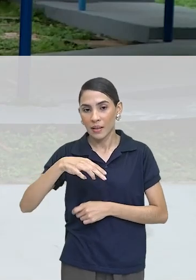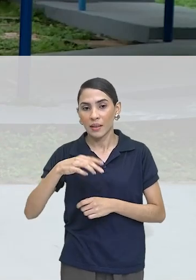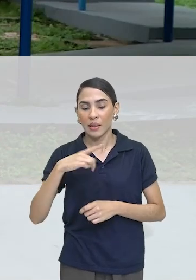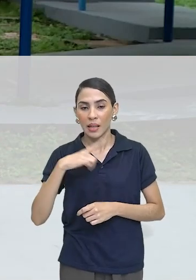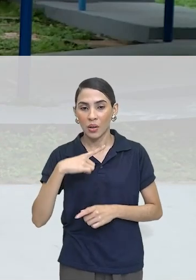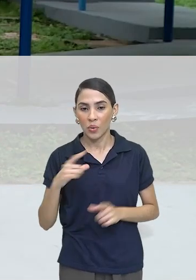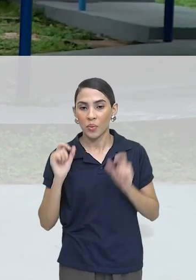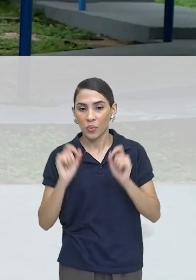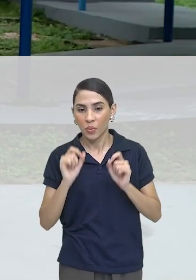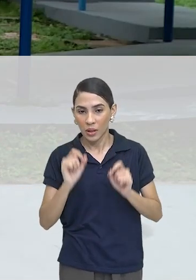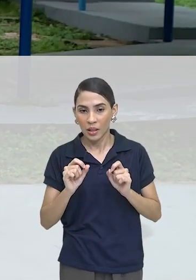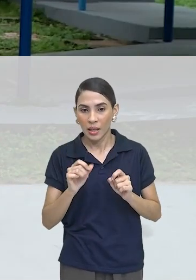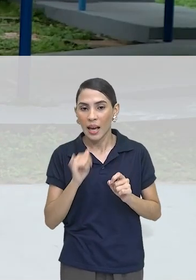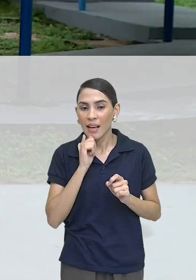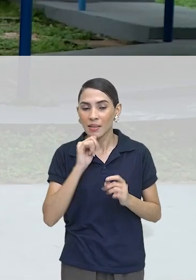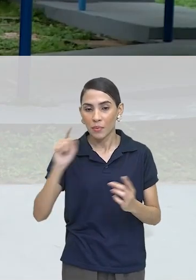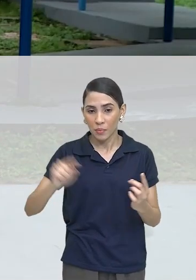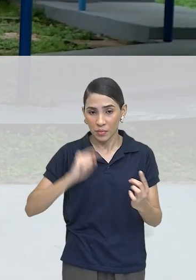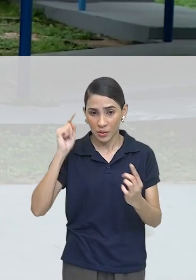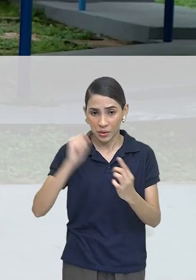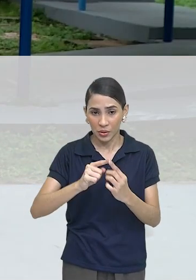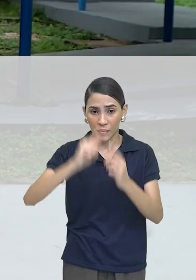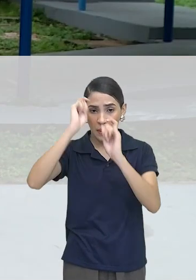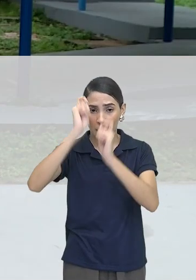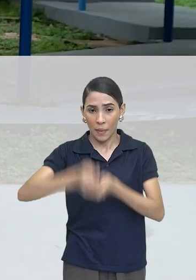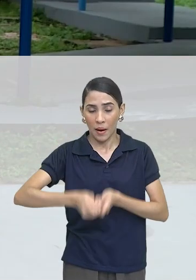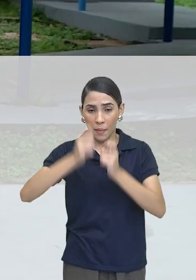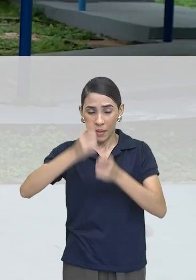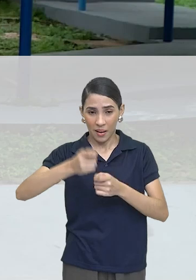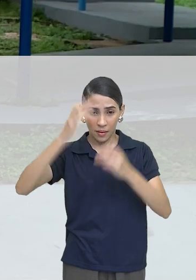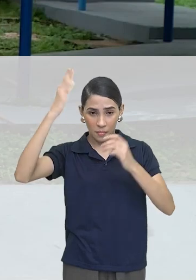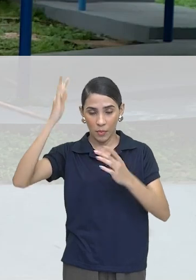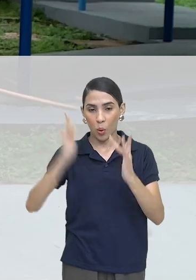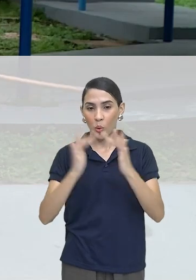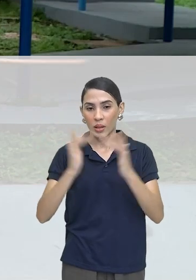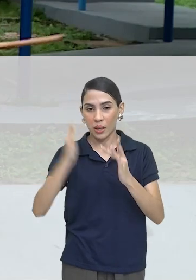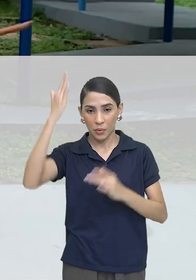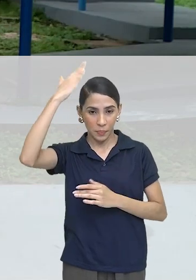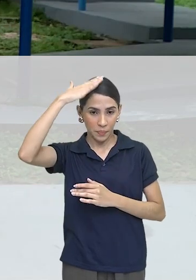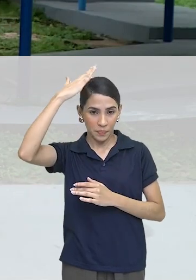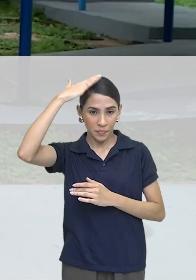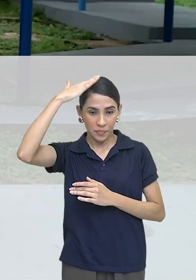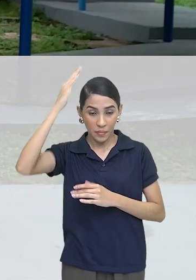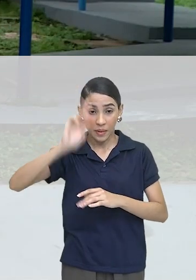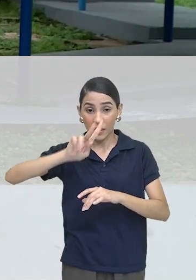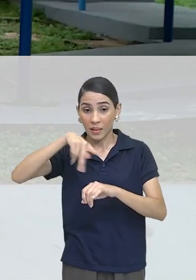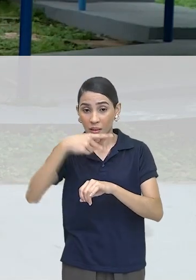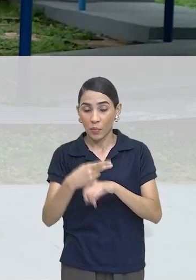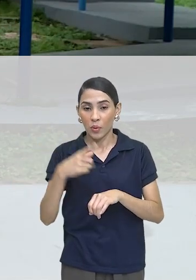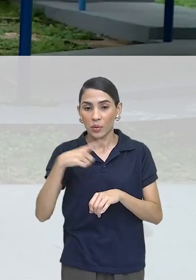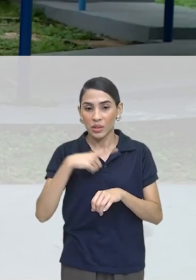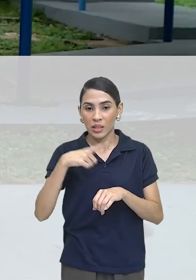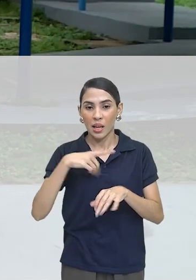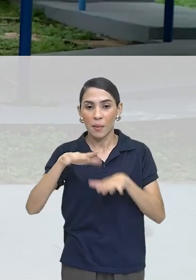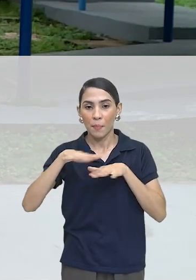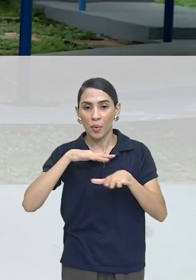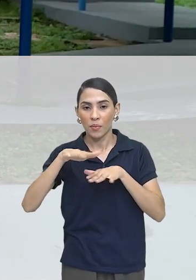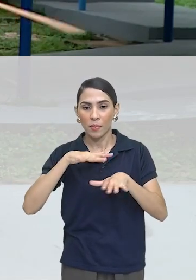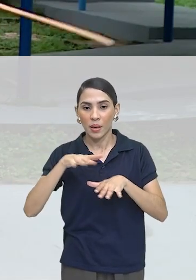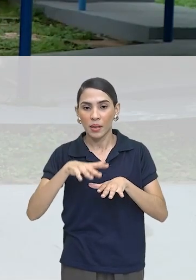gente tem como objetivo acertar a cabeça. Em seguida, nós iremos fazer